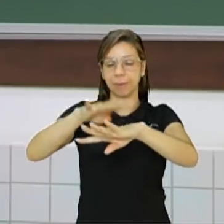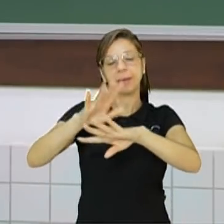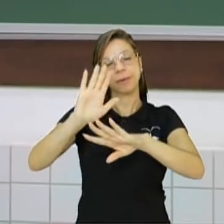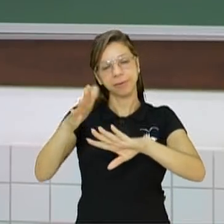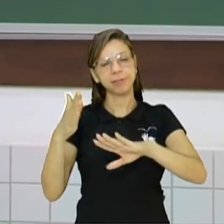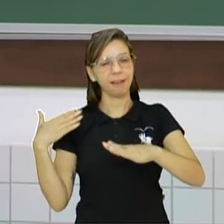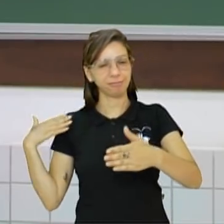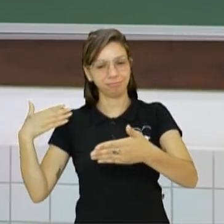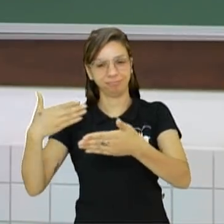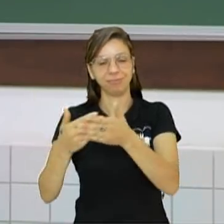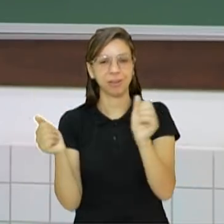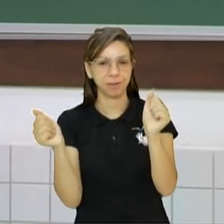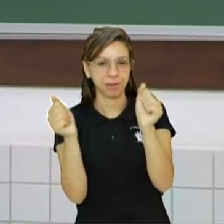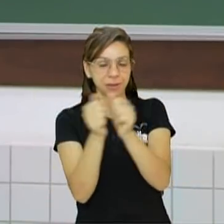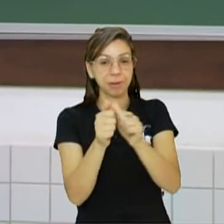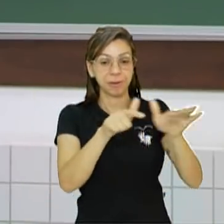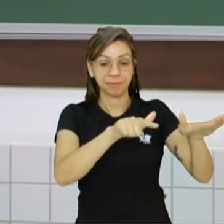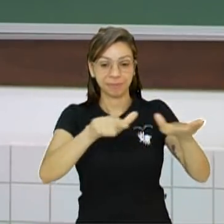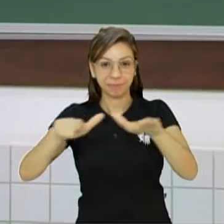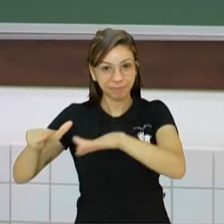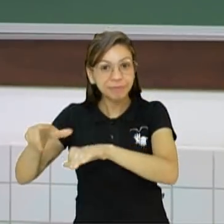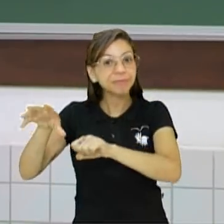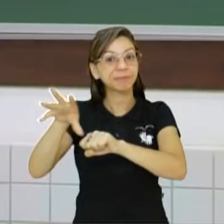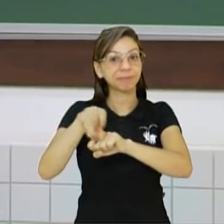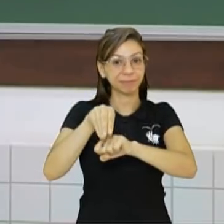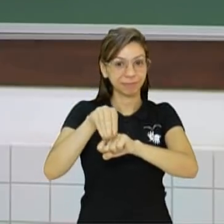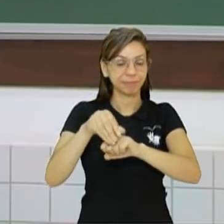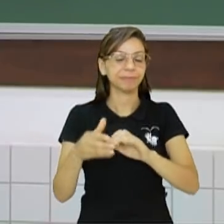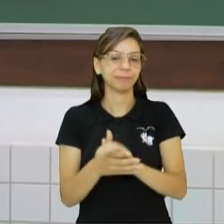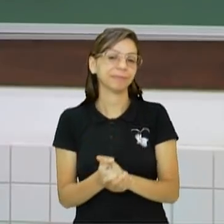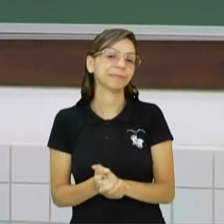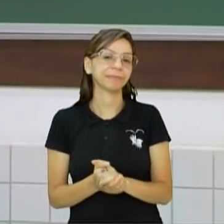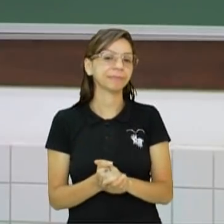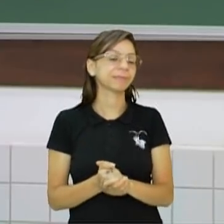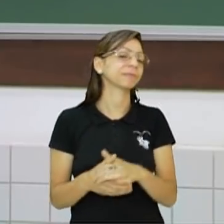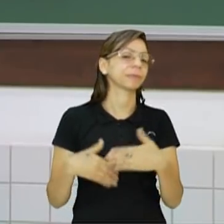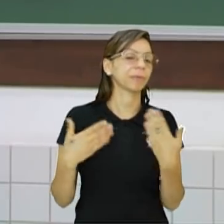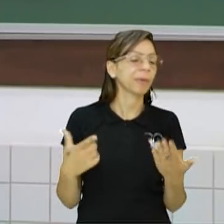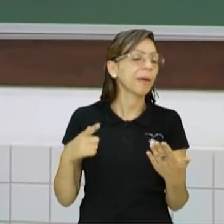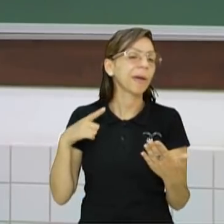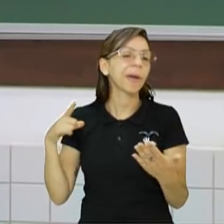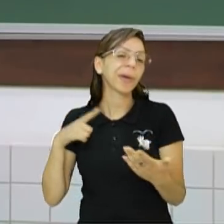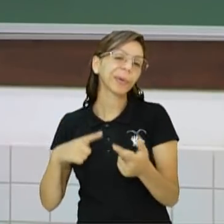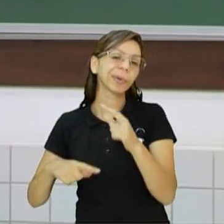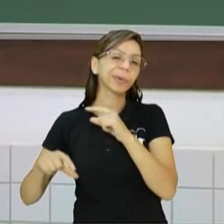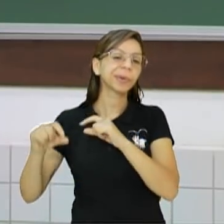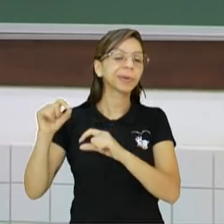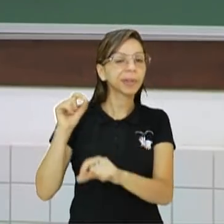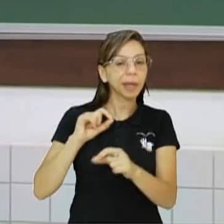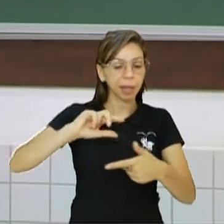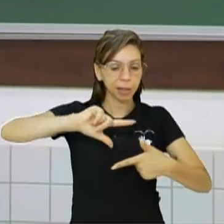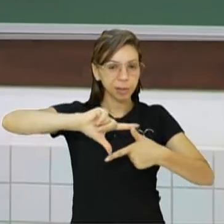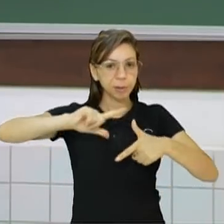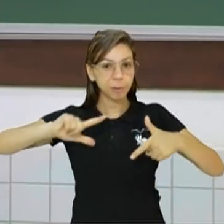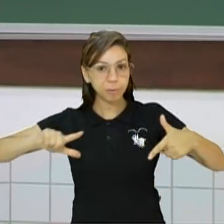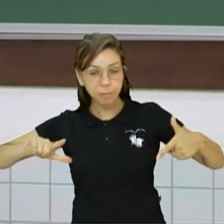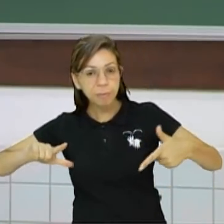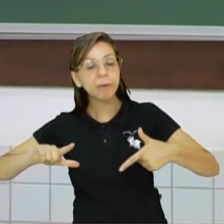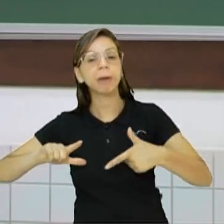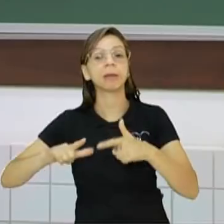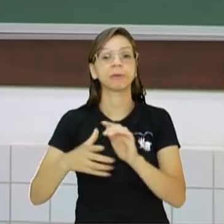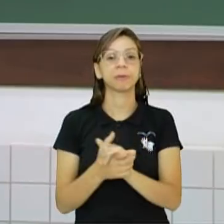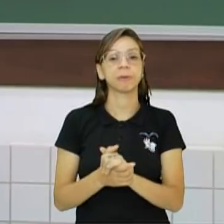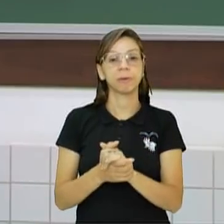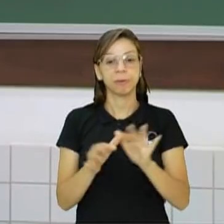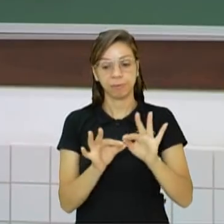aulas, né, na nossa semana do conhecimento. Então, nós estamos aí trabalhando com os sólidos, algumas coisas diferentes,